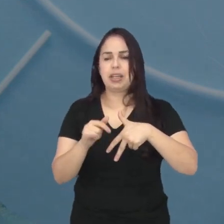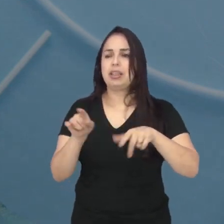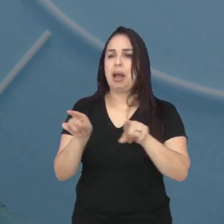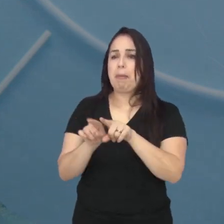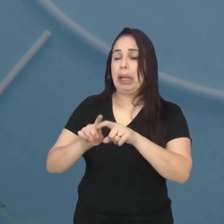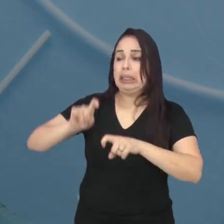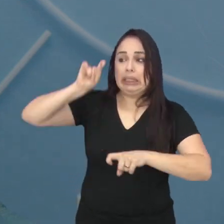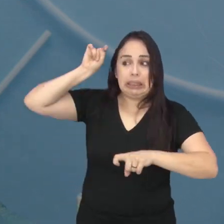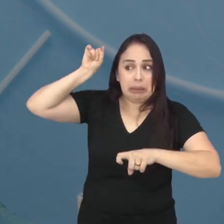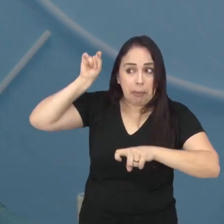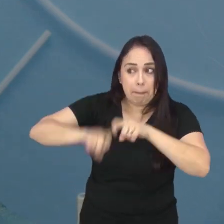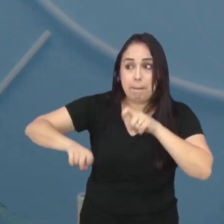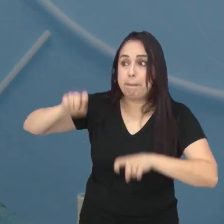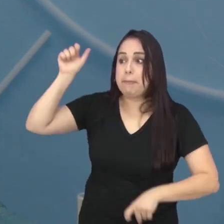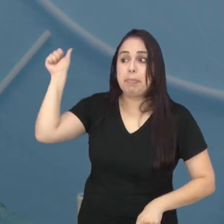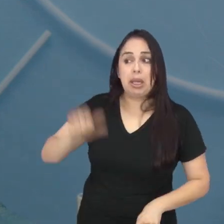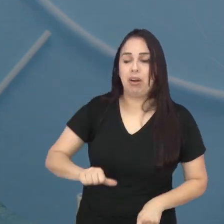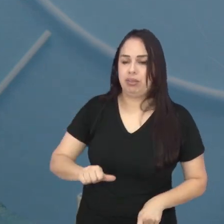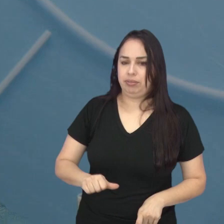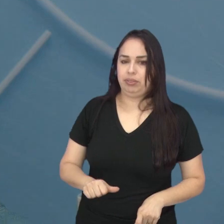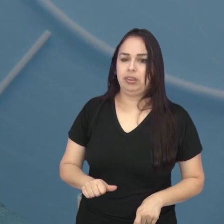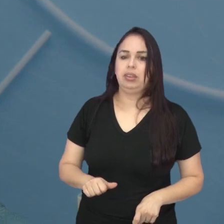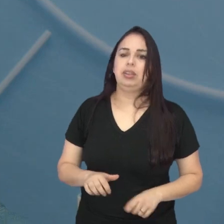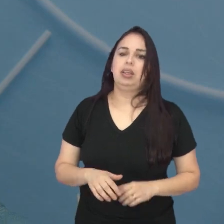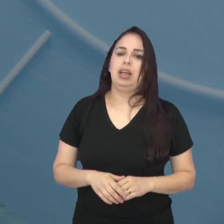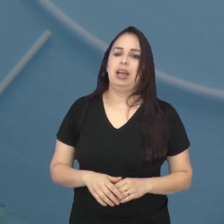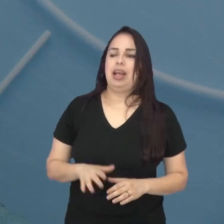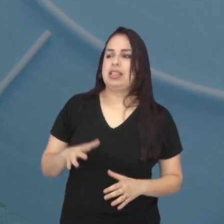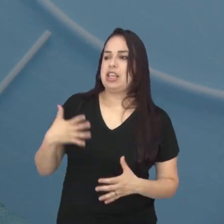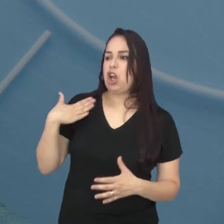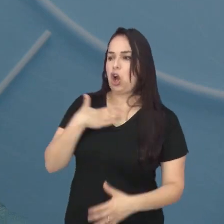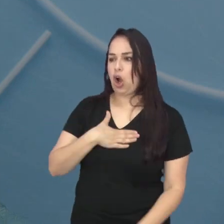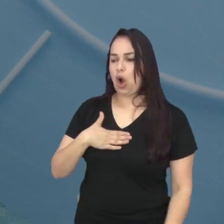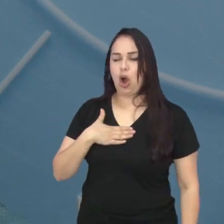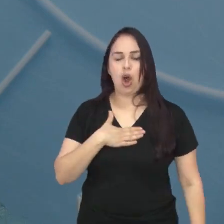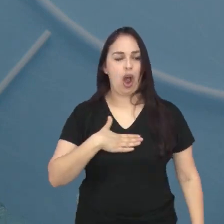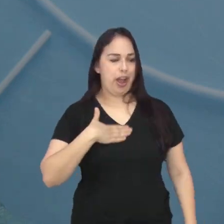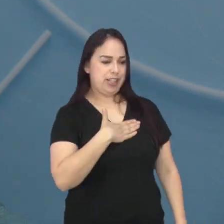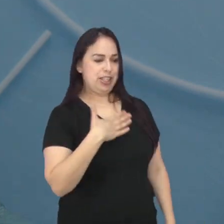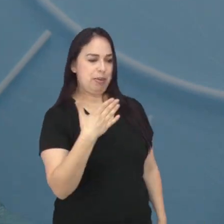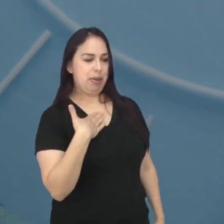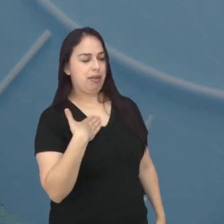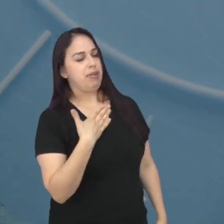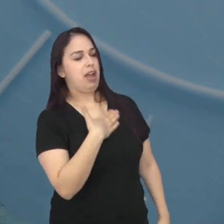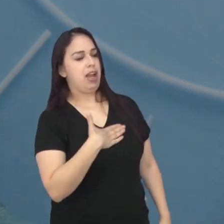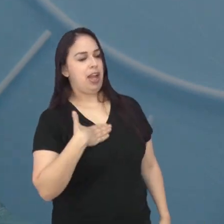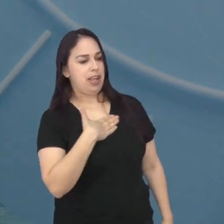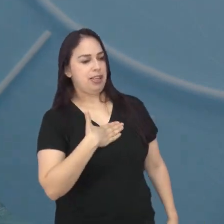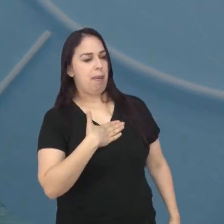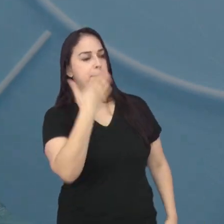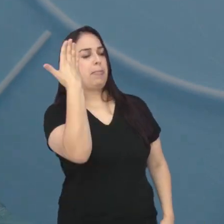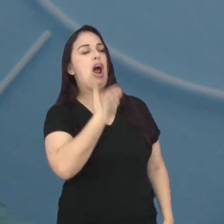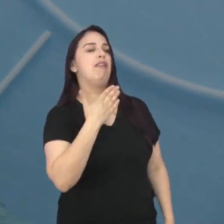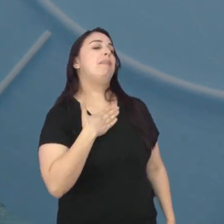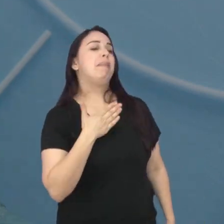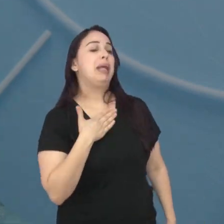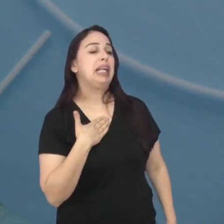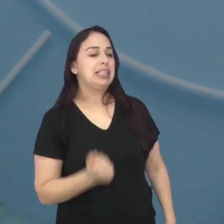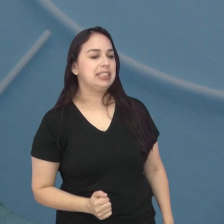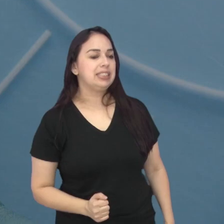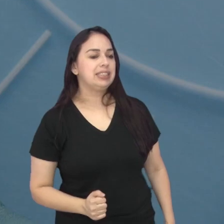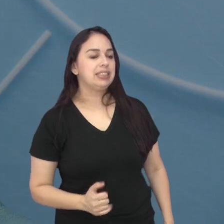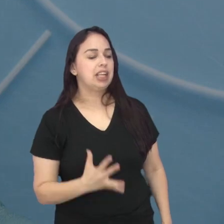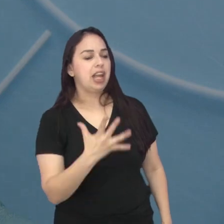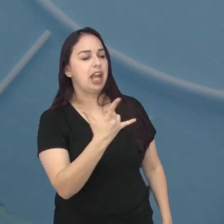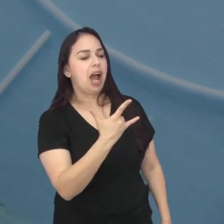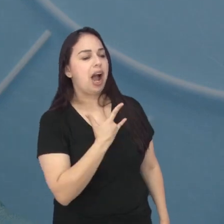na questão sexual mais ainda, né? Porque aí vem aquela fala de se você gosta de mim, né? Então, prova para mim que você gosta de